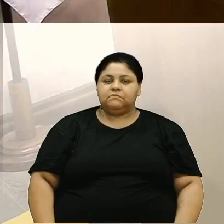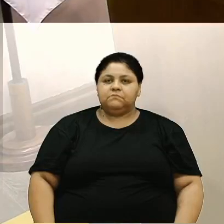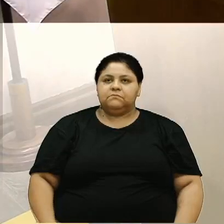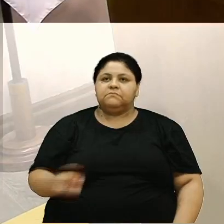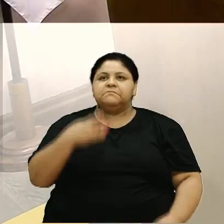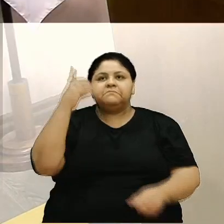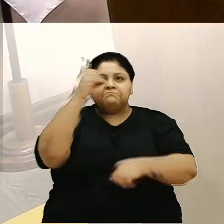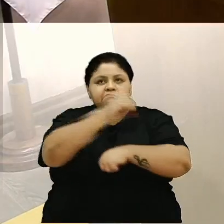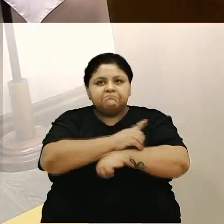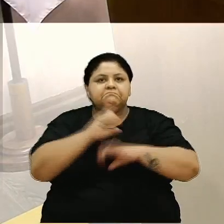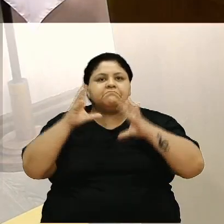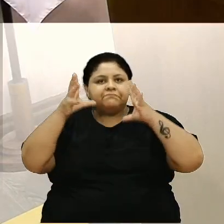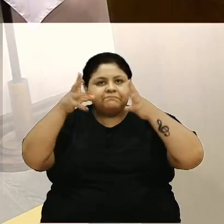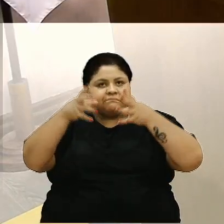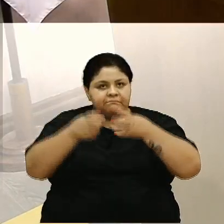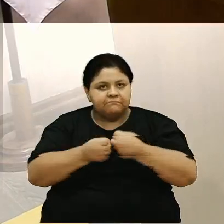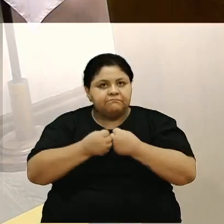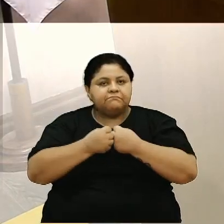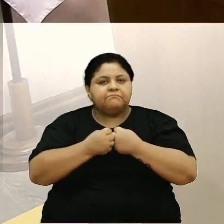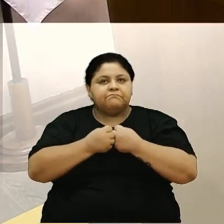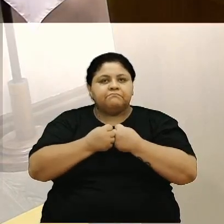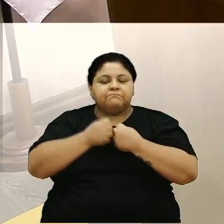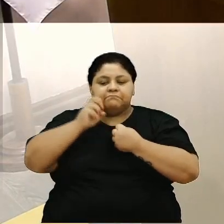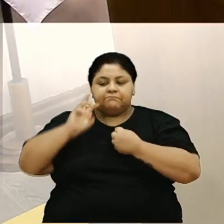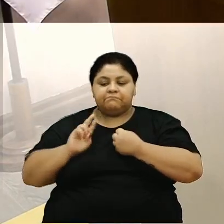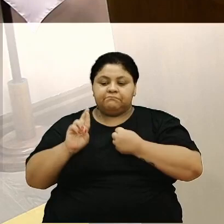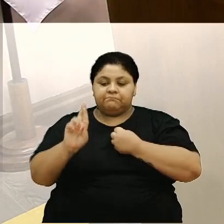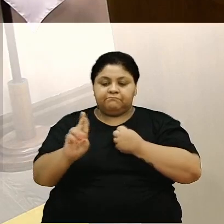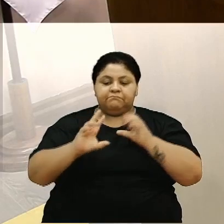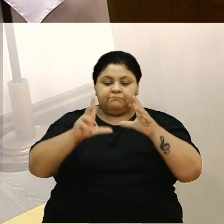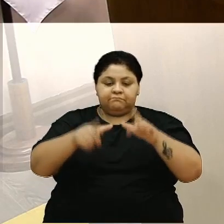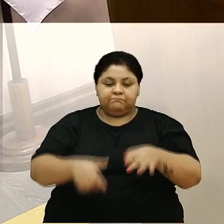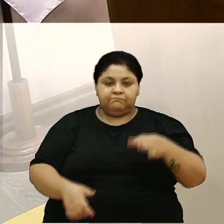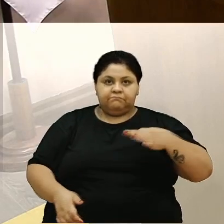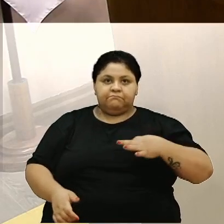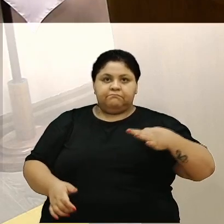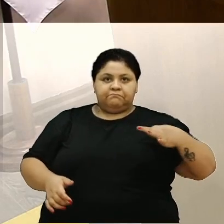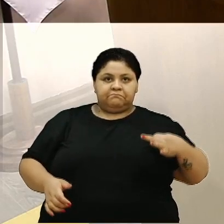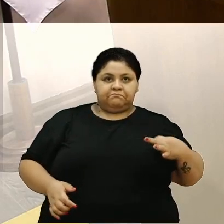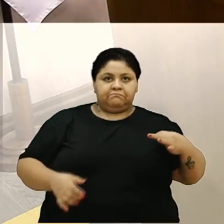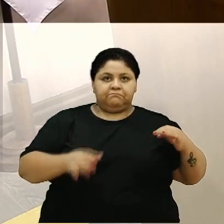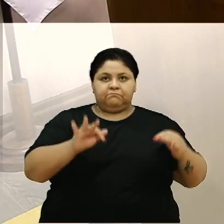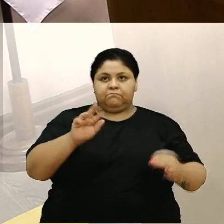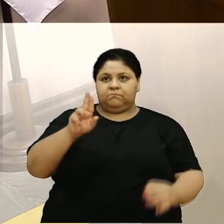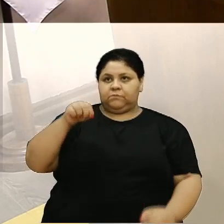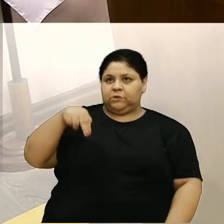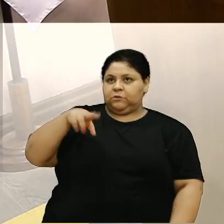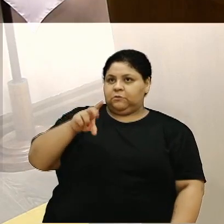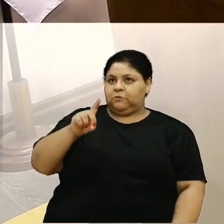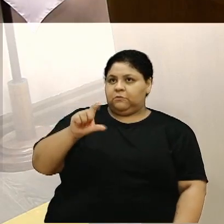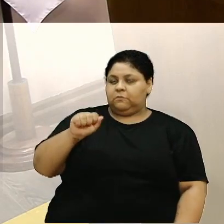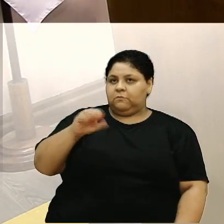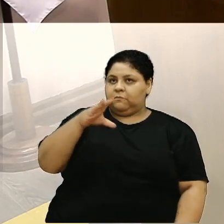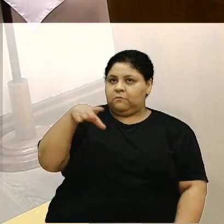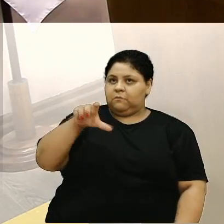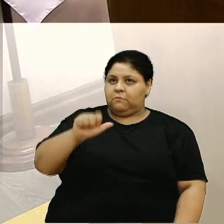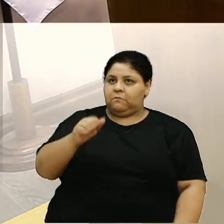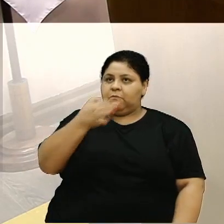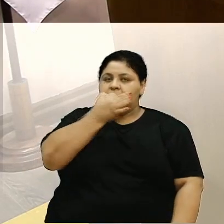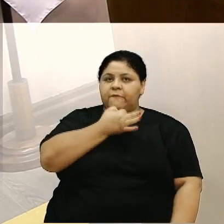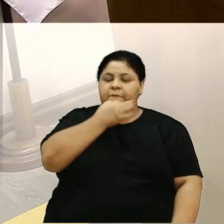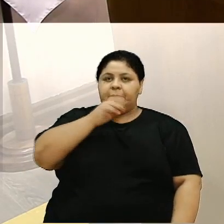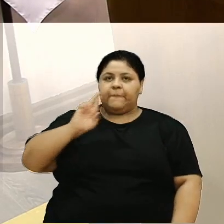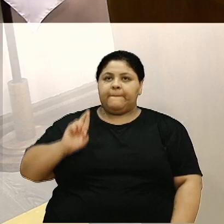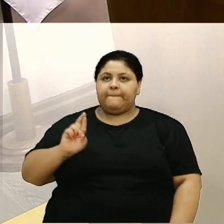Bem, bom dia a todos. Em nome de todos os voluntários da Fundação Caxias, e representando o nosso